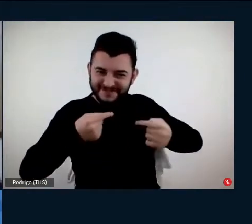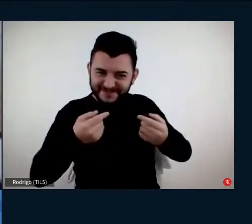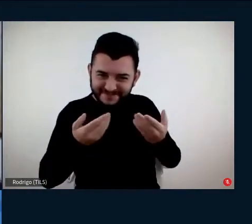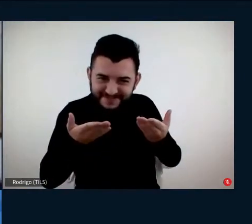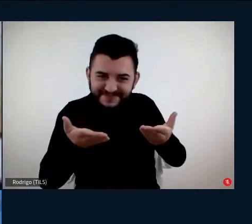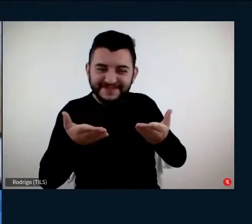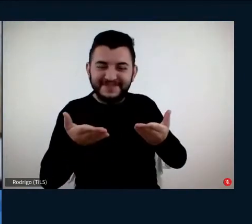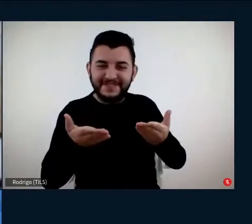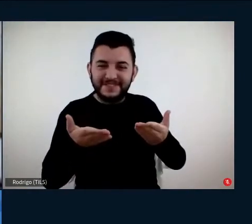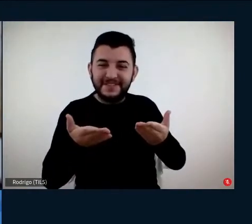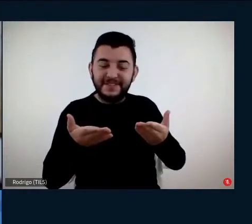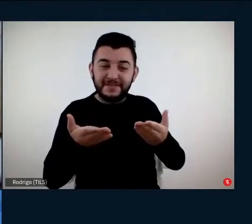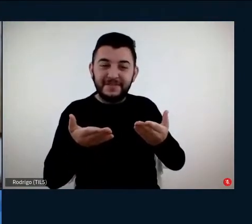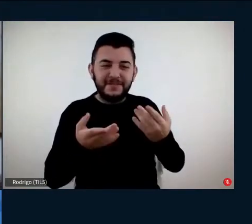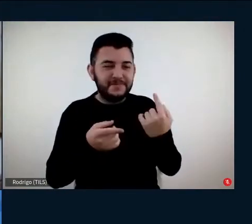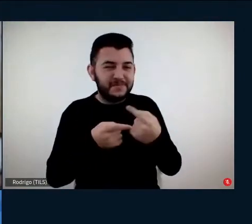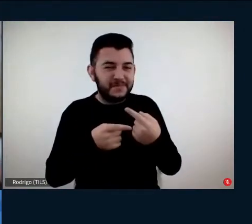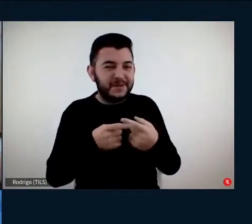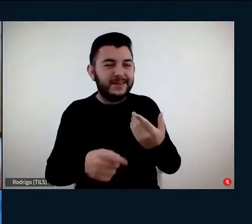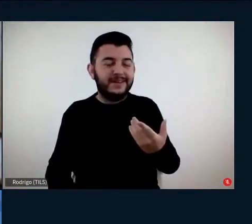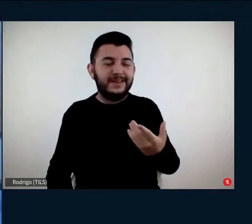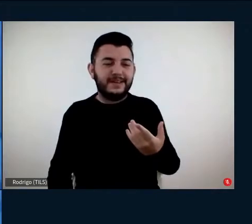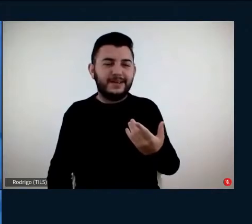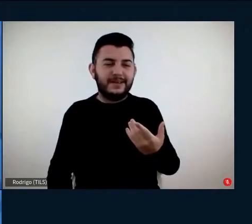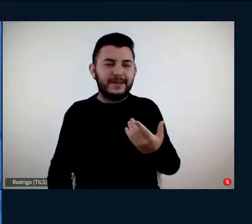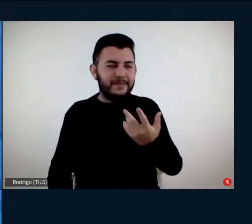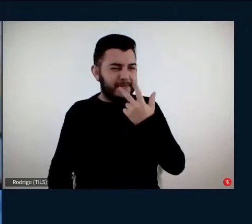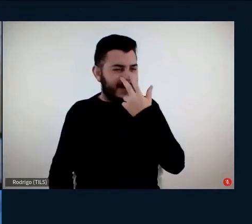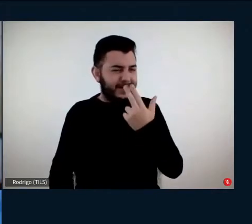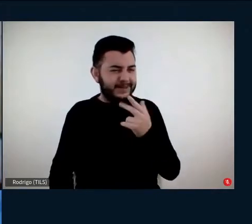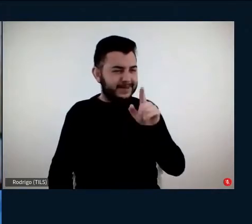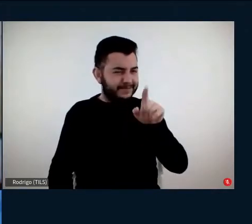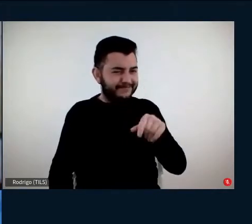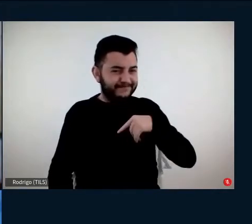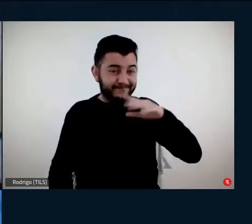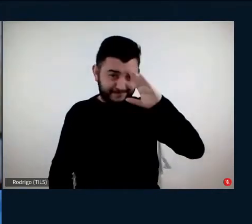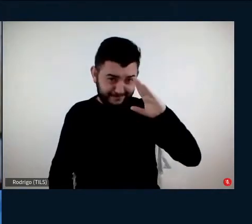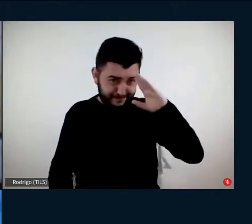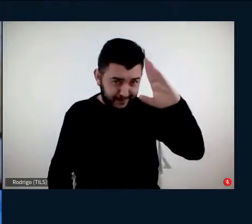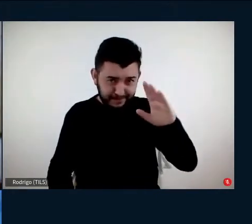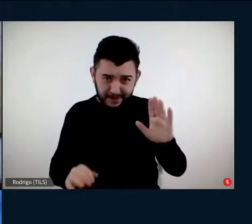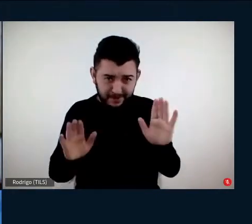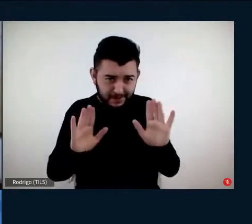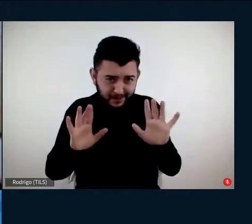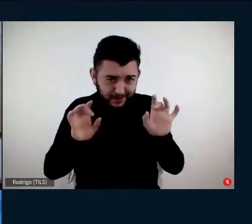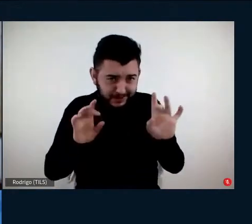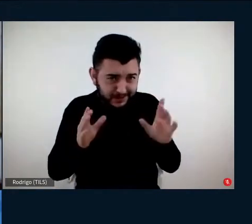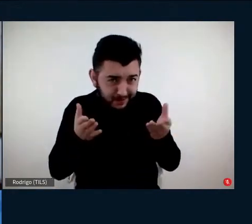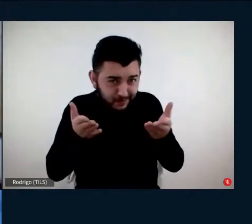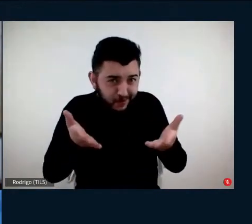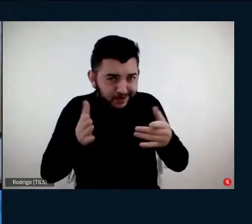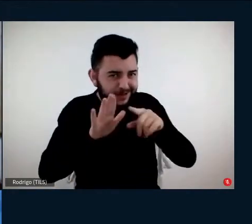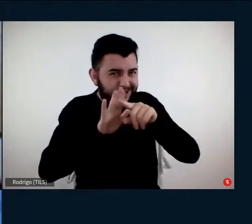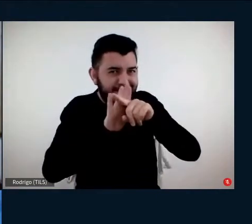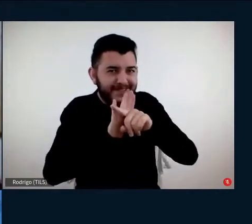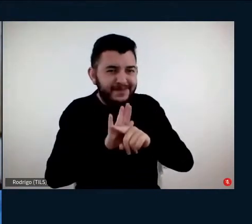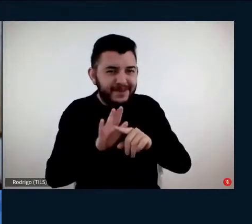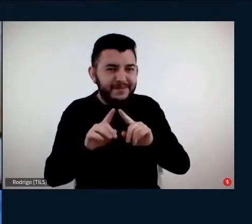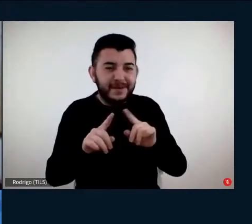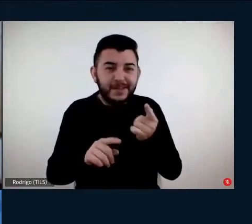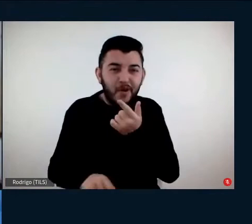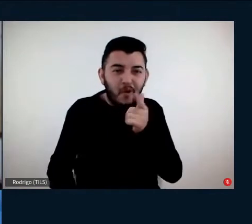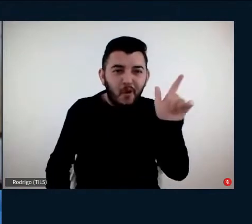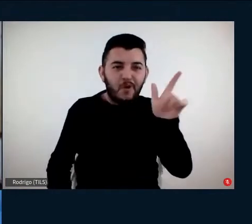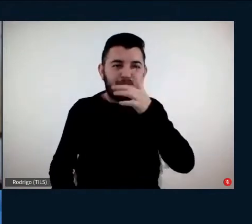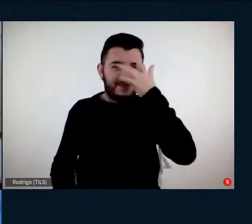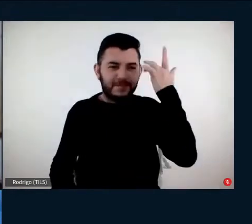mais profundamente, porque me parece que é isso que é o centro da questão, não só do seu trabalho, mas de vários outros. Eu estou conversando